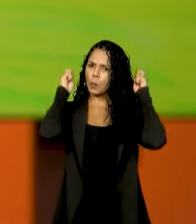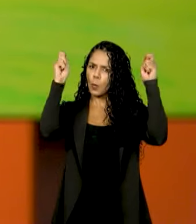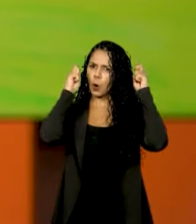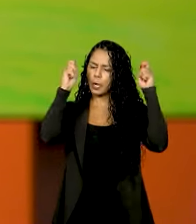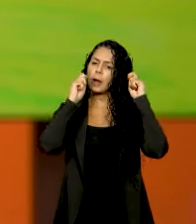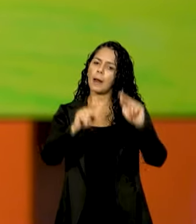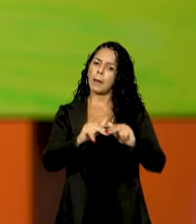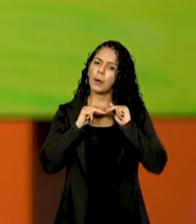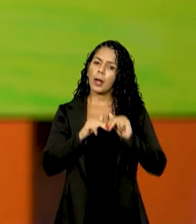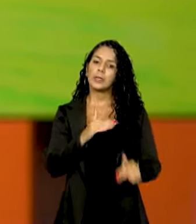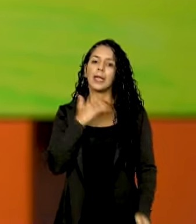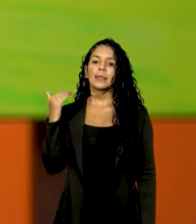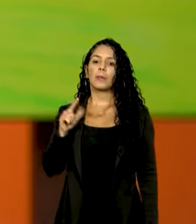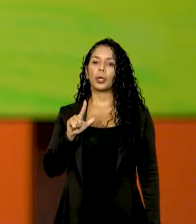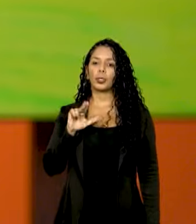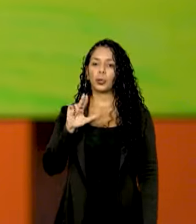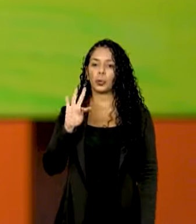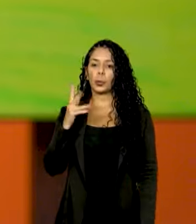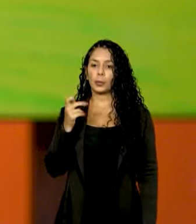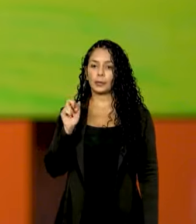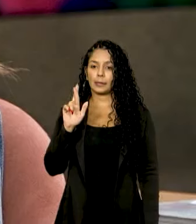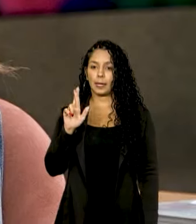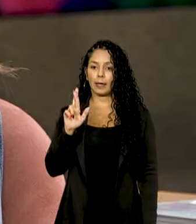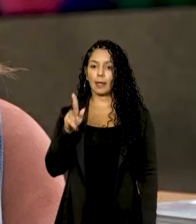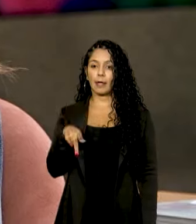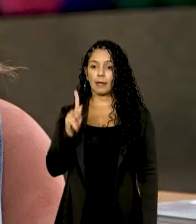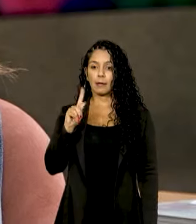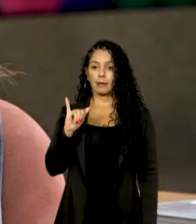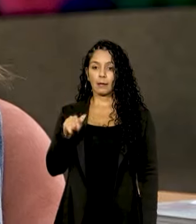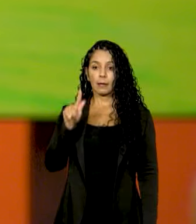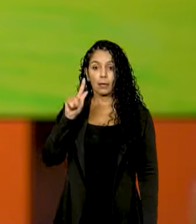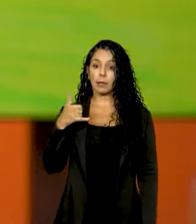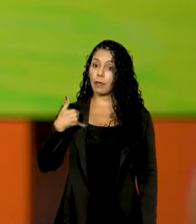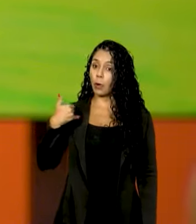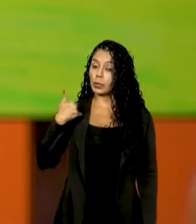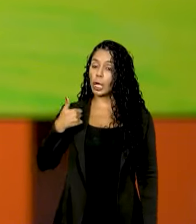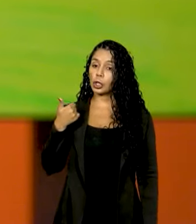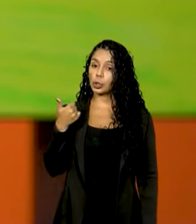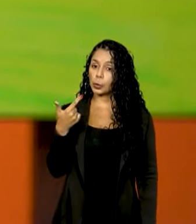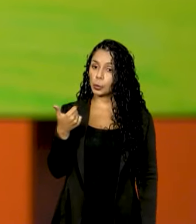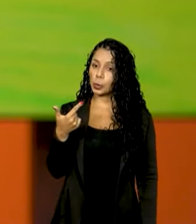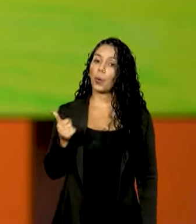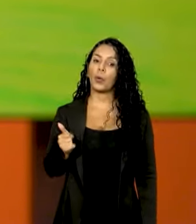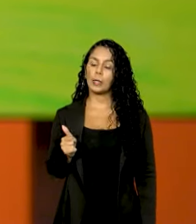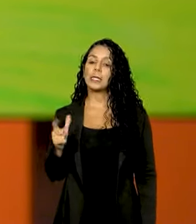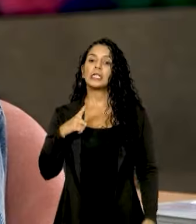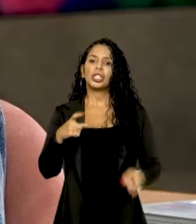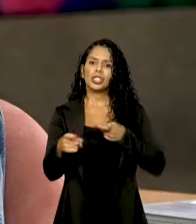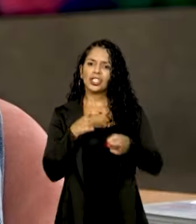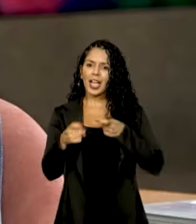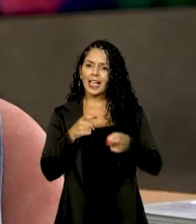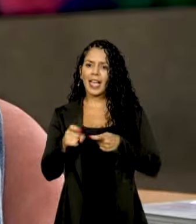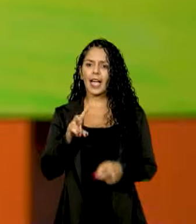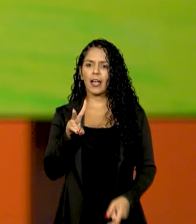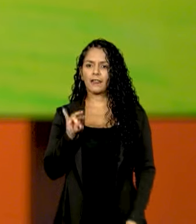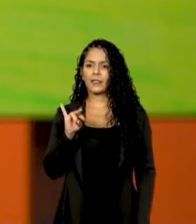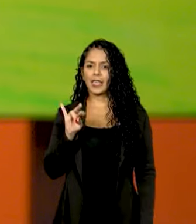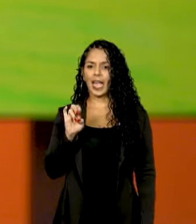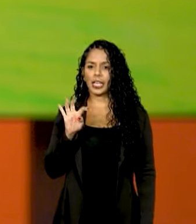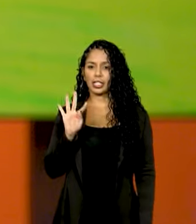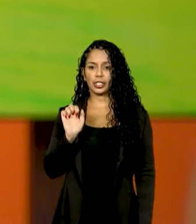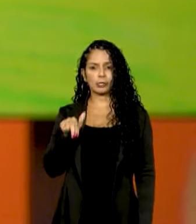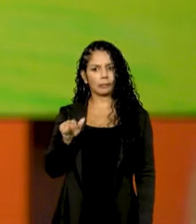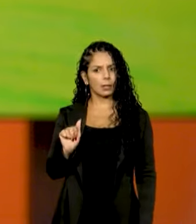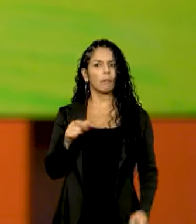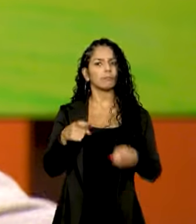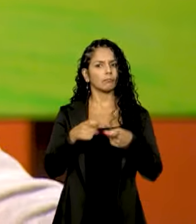da morte de Luther King, né? Eu tinha 12 anos. Nossa, aí que consciência, tinha a guerra tá vendo, do Vietnã. E a guerra